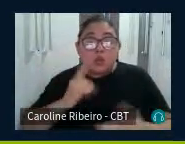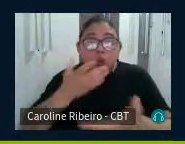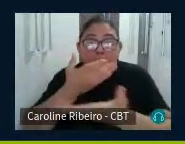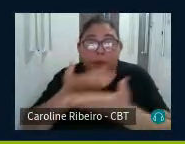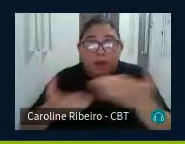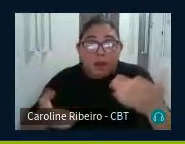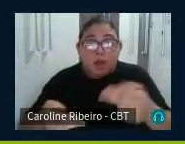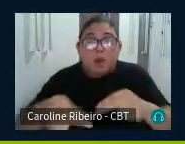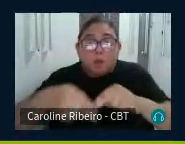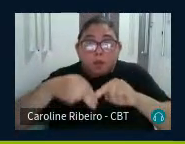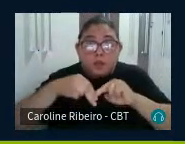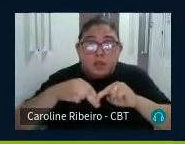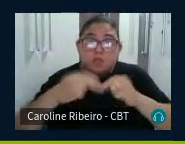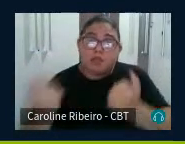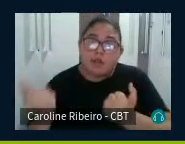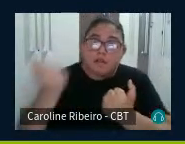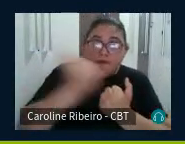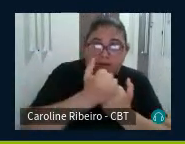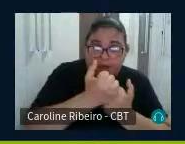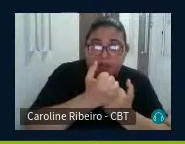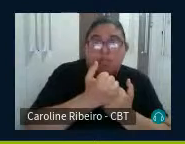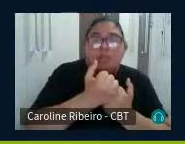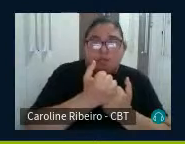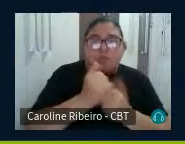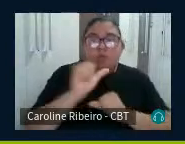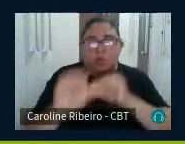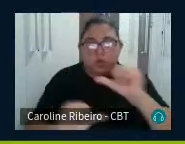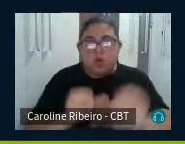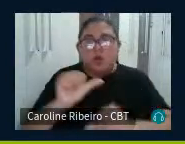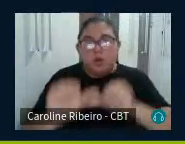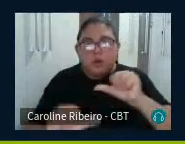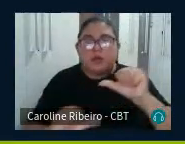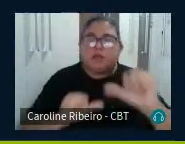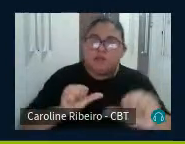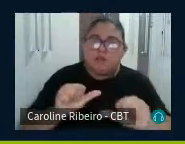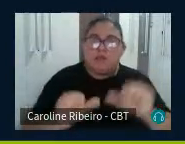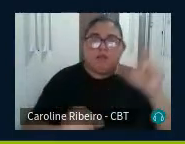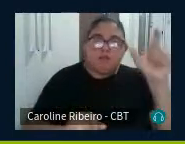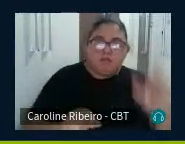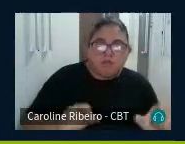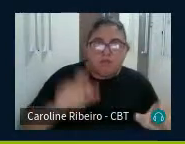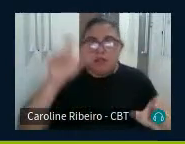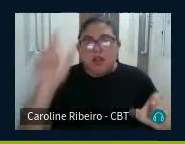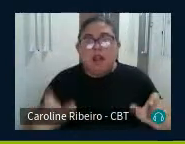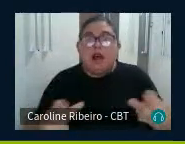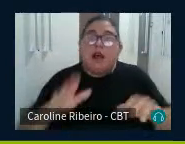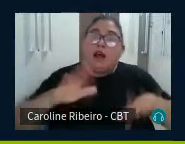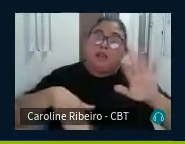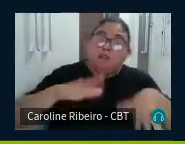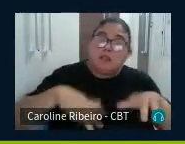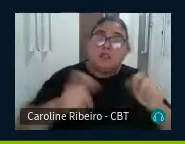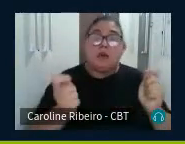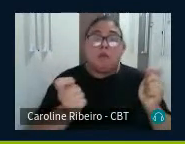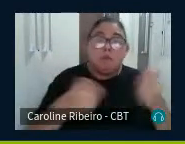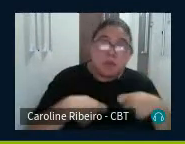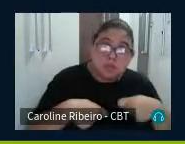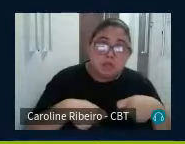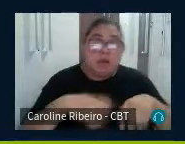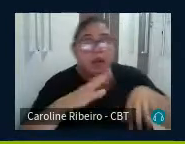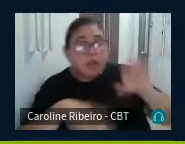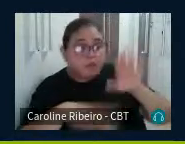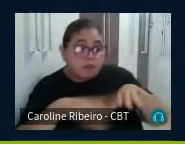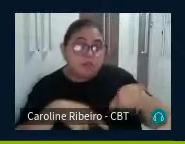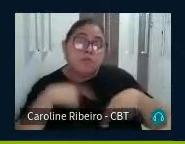gente sempre trabalha com esse revezamento. Lógico, quando é possível, né? Porque muitas vezes a gente tem que